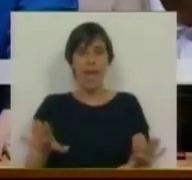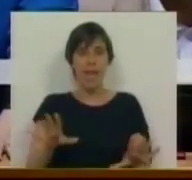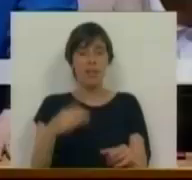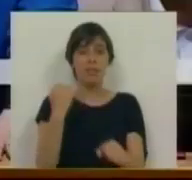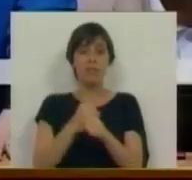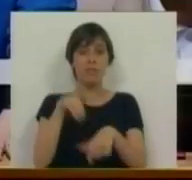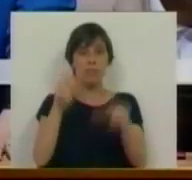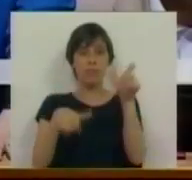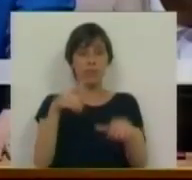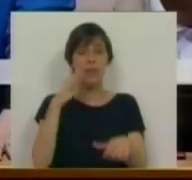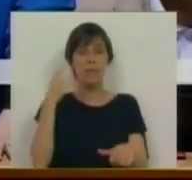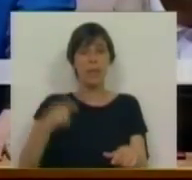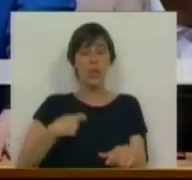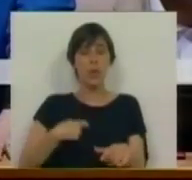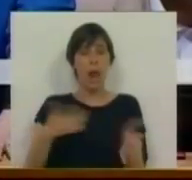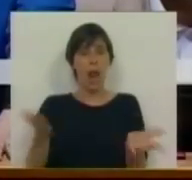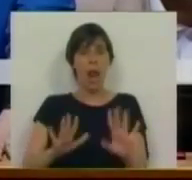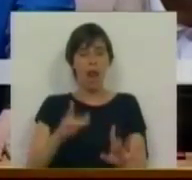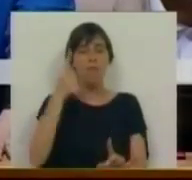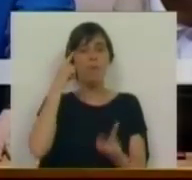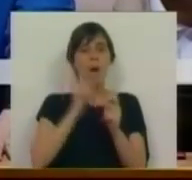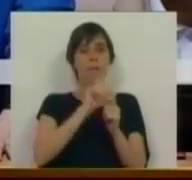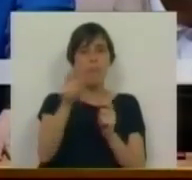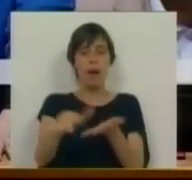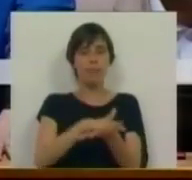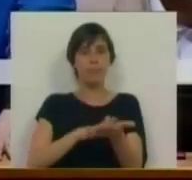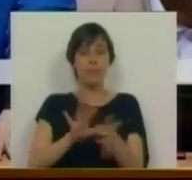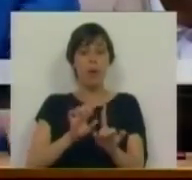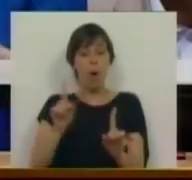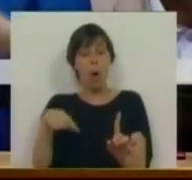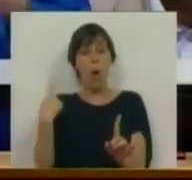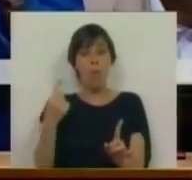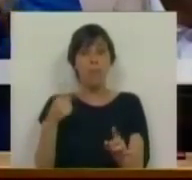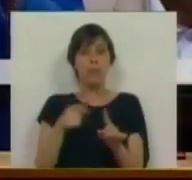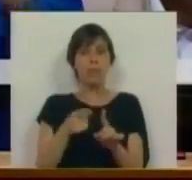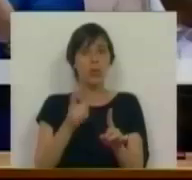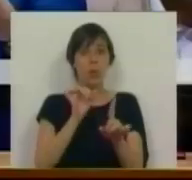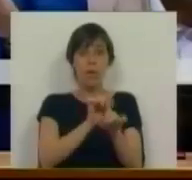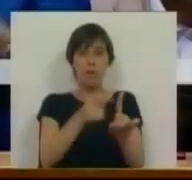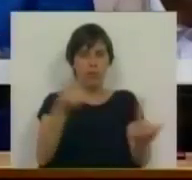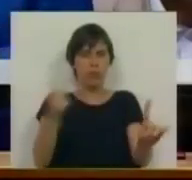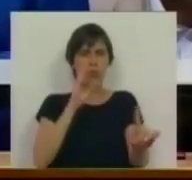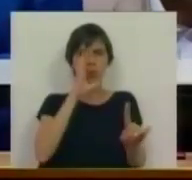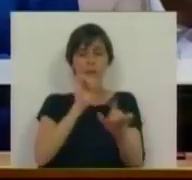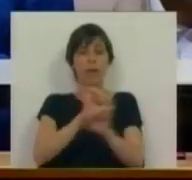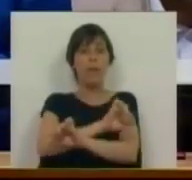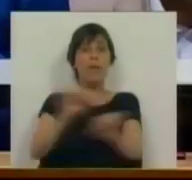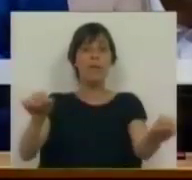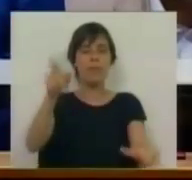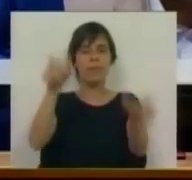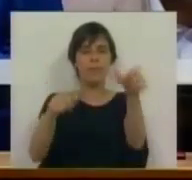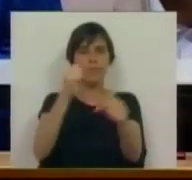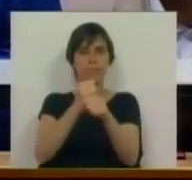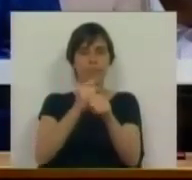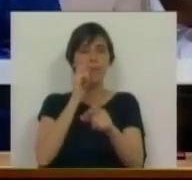aos trabalhadores e aos pensionistas. Decidiu não pagar quando era devido algo que não era seu. É dos trabalhadores